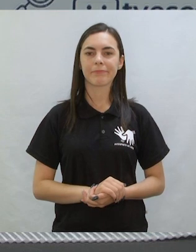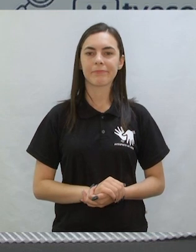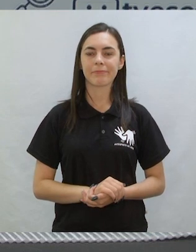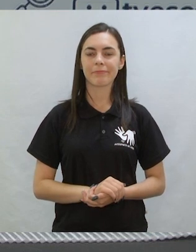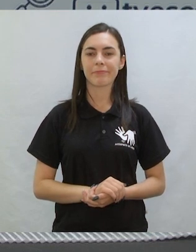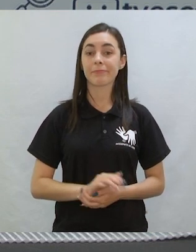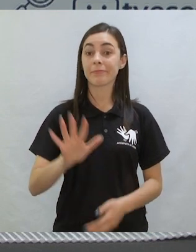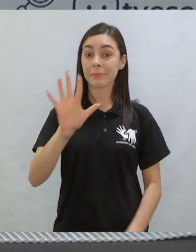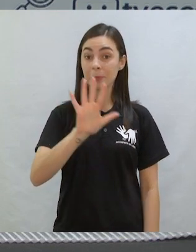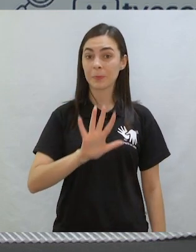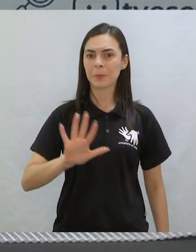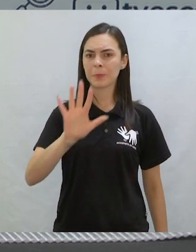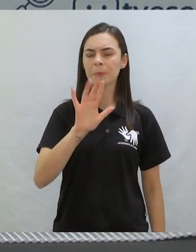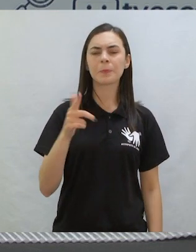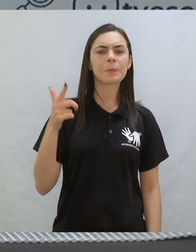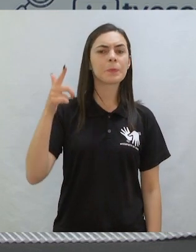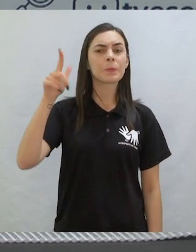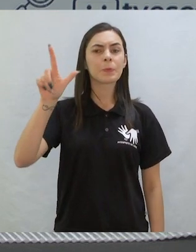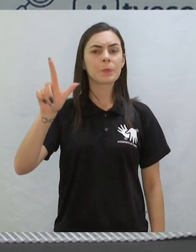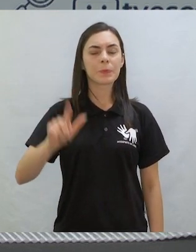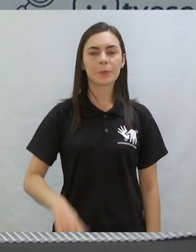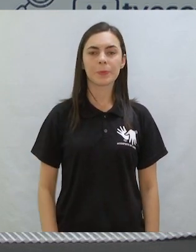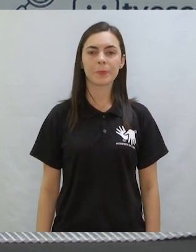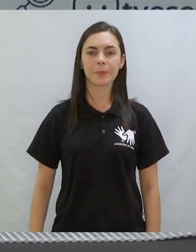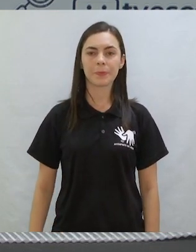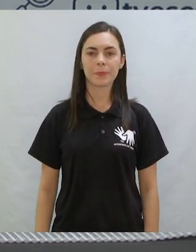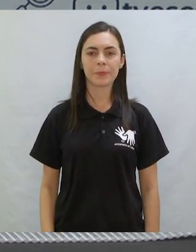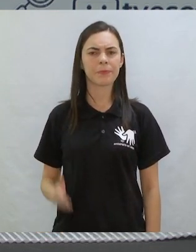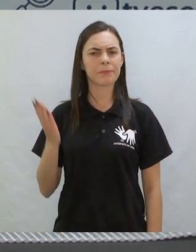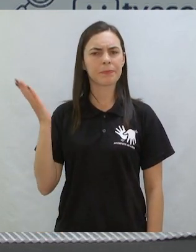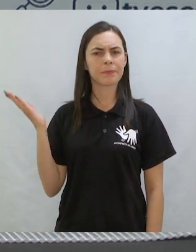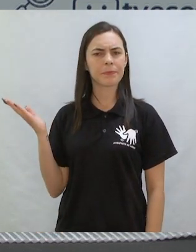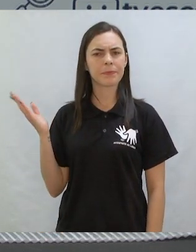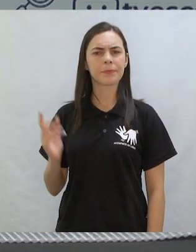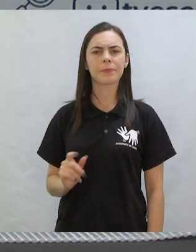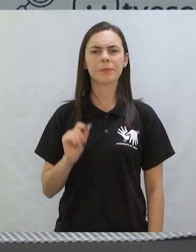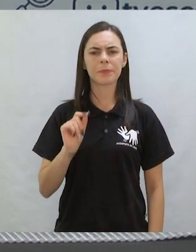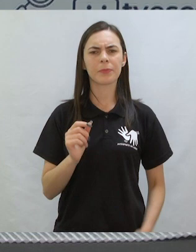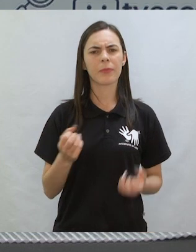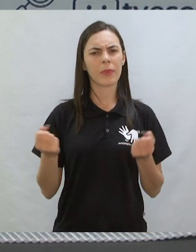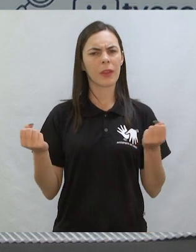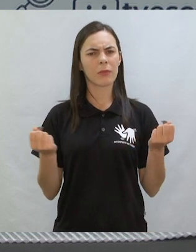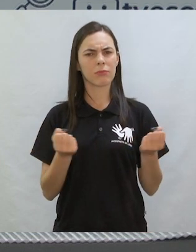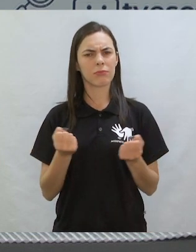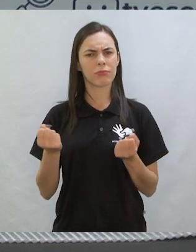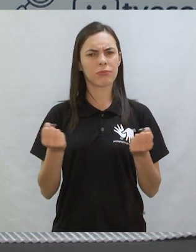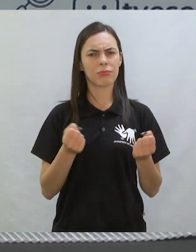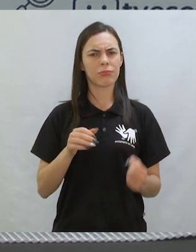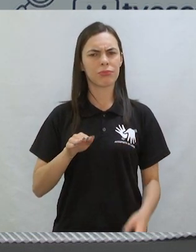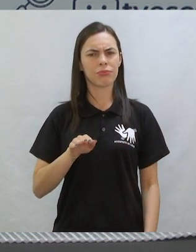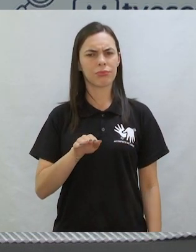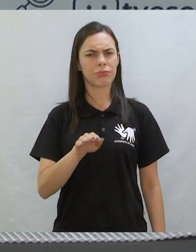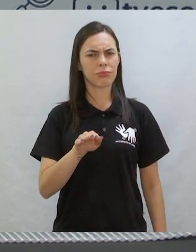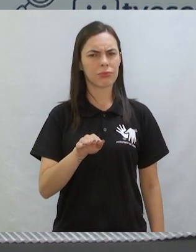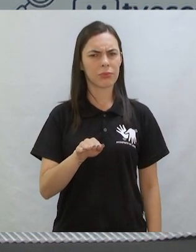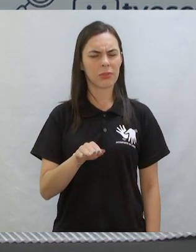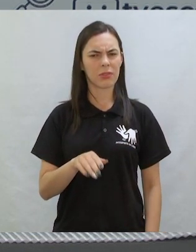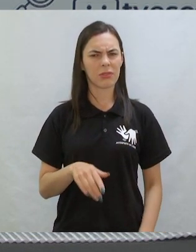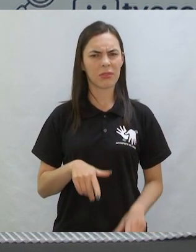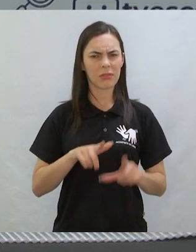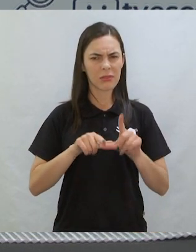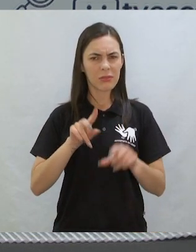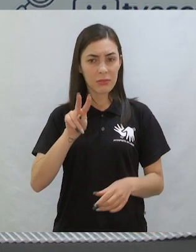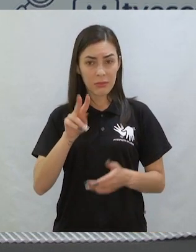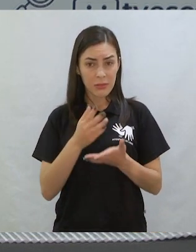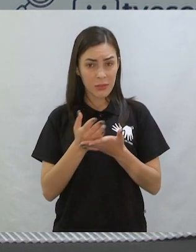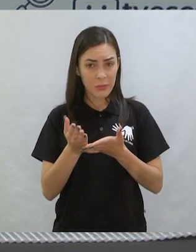Podemos! Muito bem. Próxima imagem. Olhem lá. É um carro.